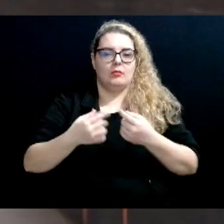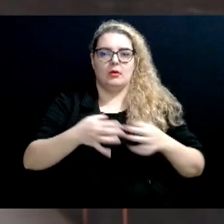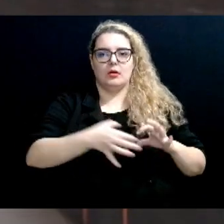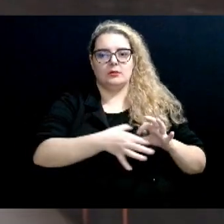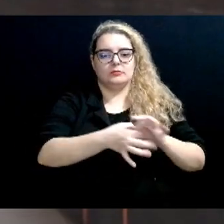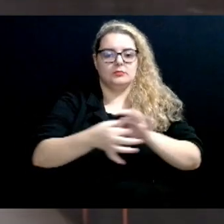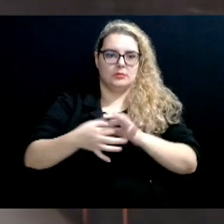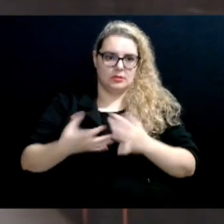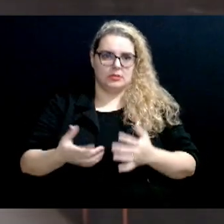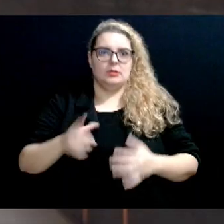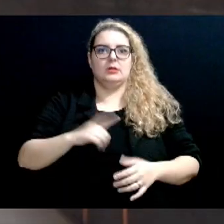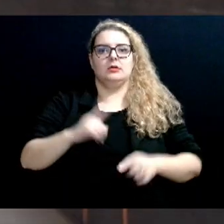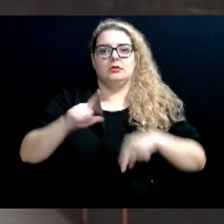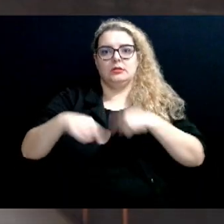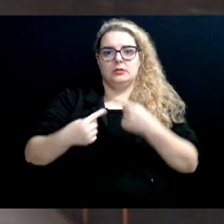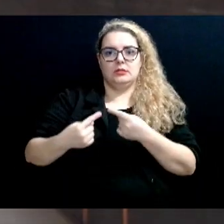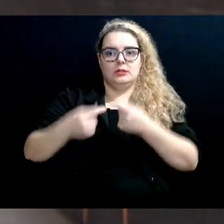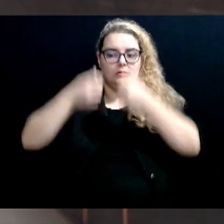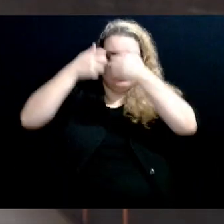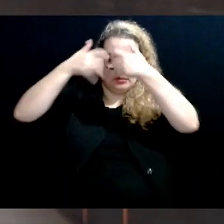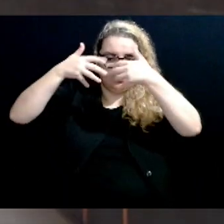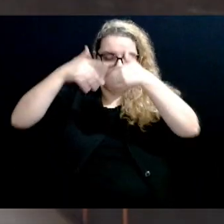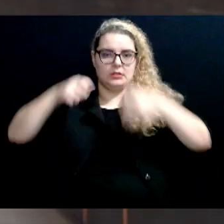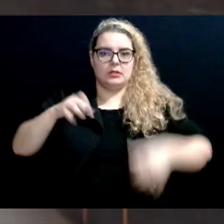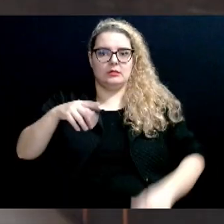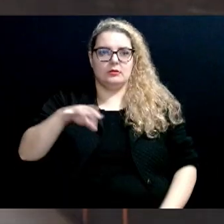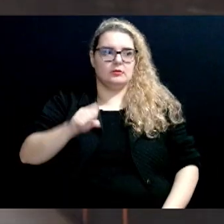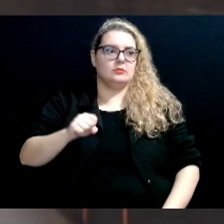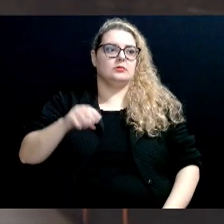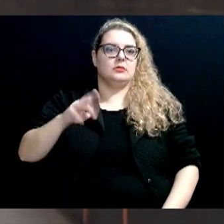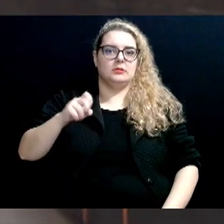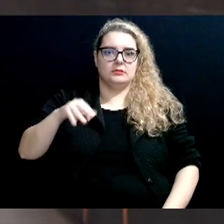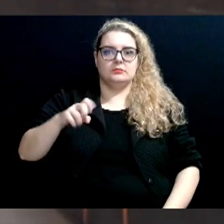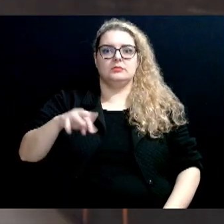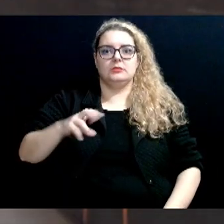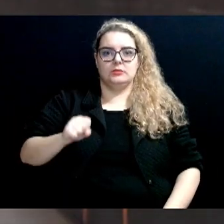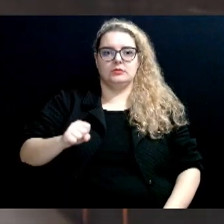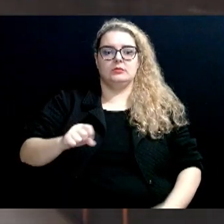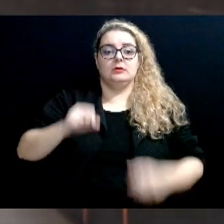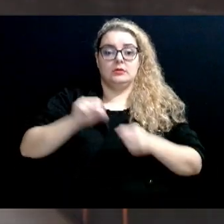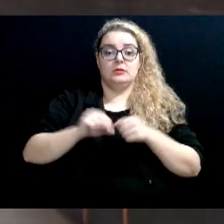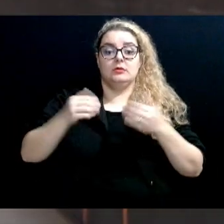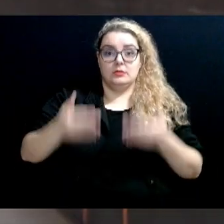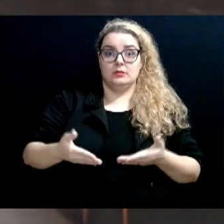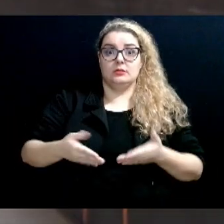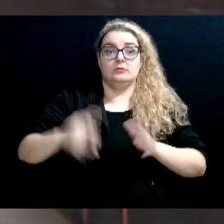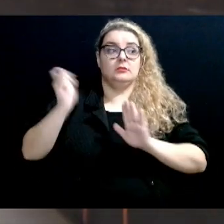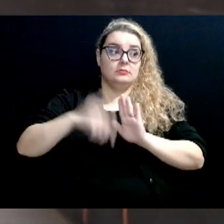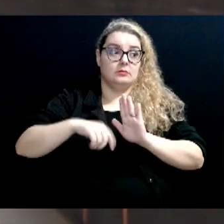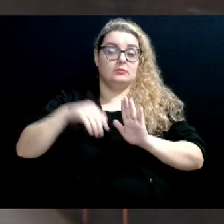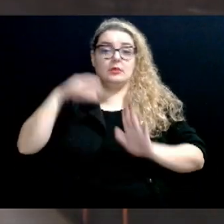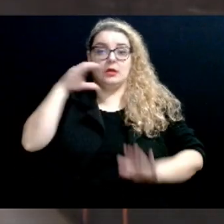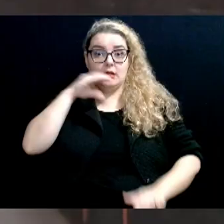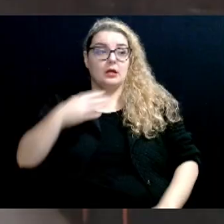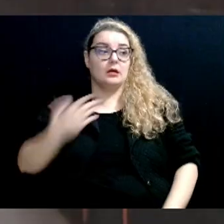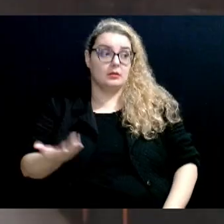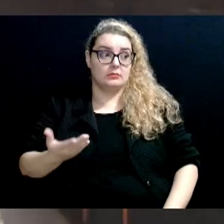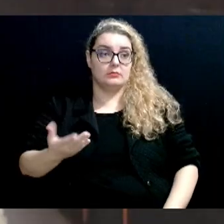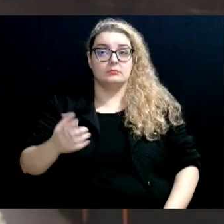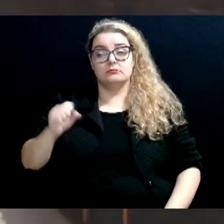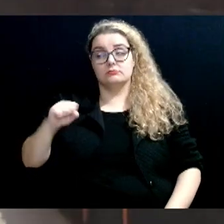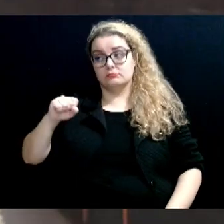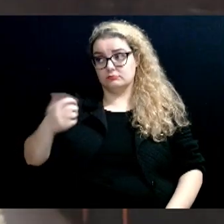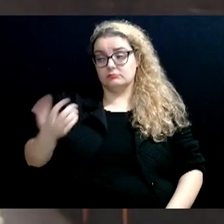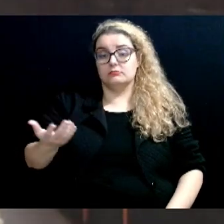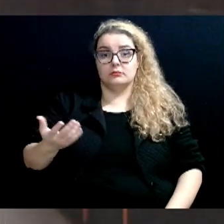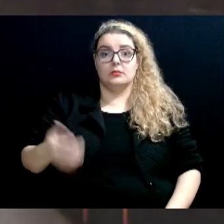outros neurotransmissores envolvidos que vai fazer com que aquilo seja registrado mais rápido, né? Então, assim, me impactou